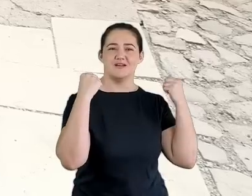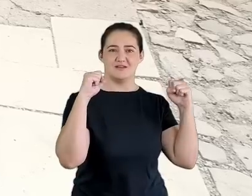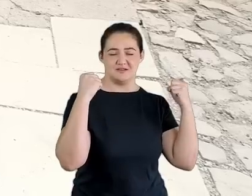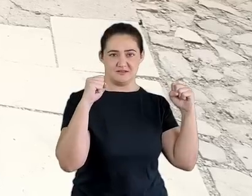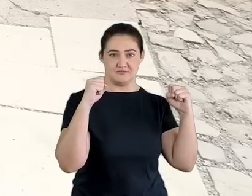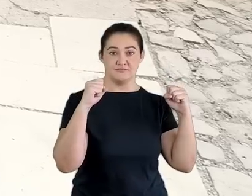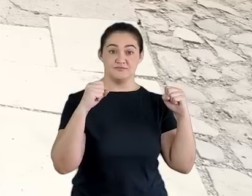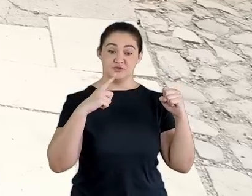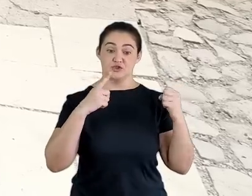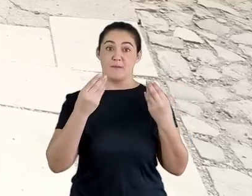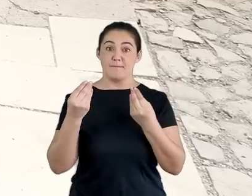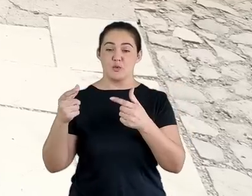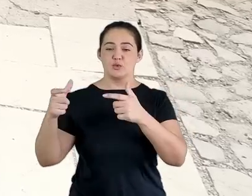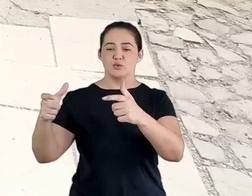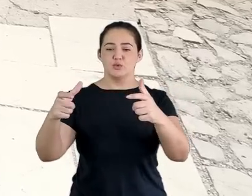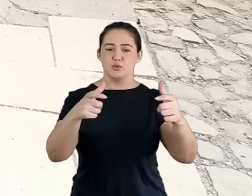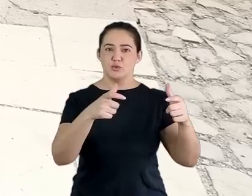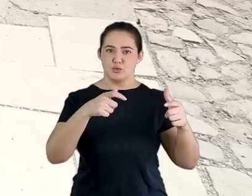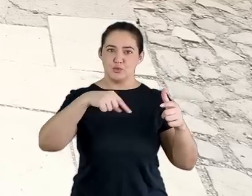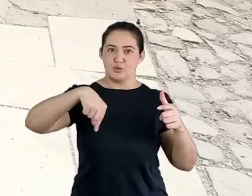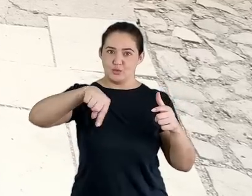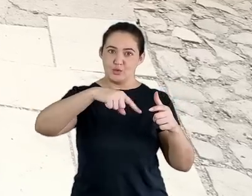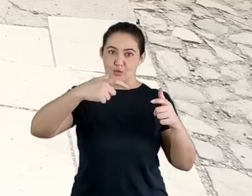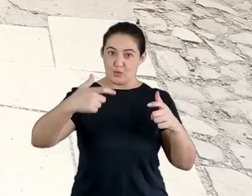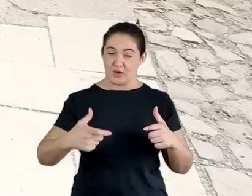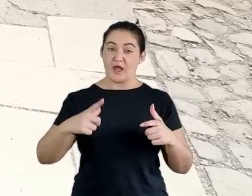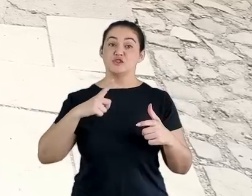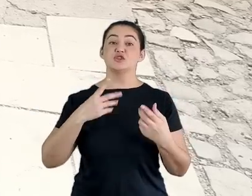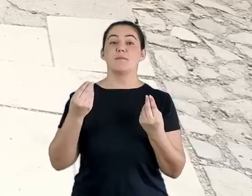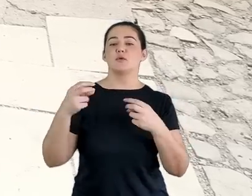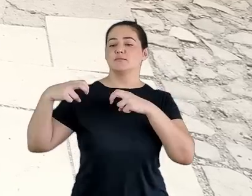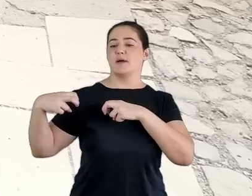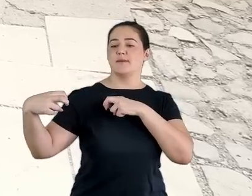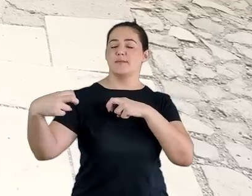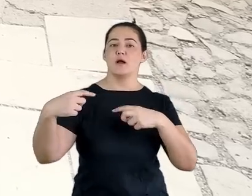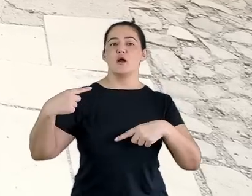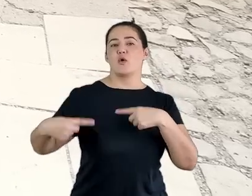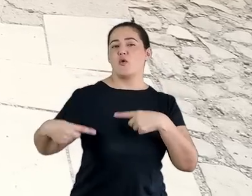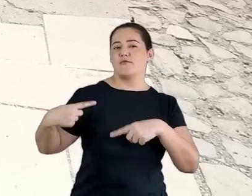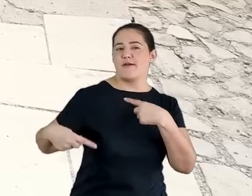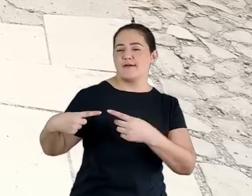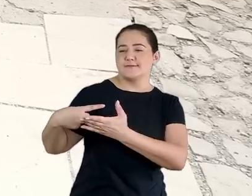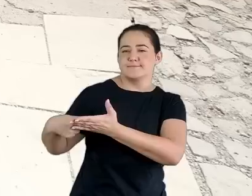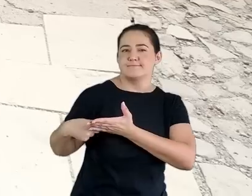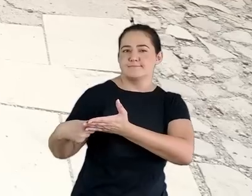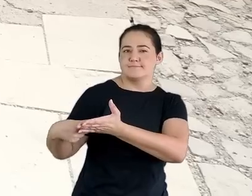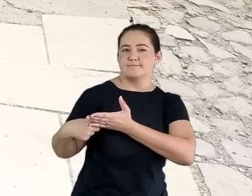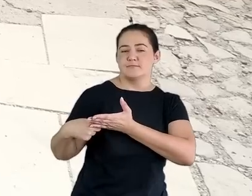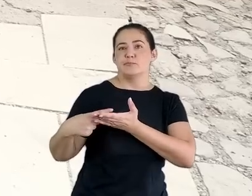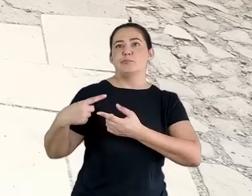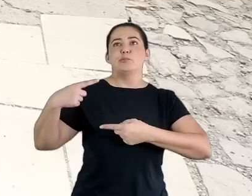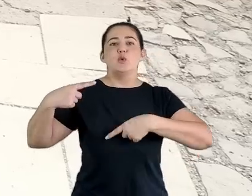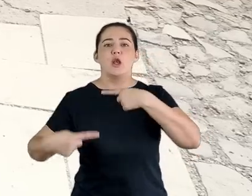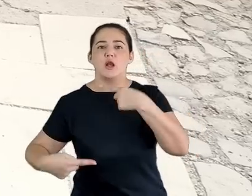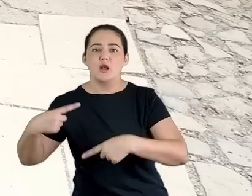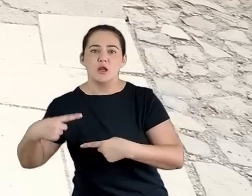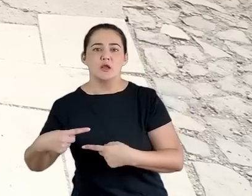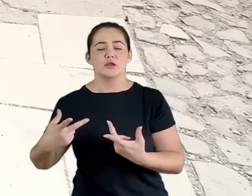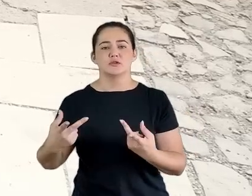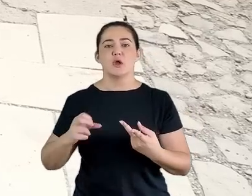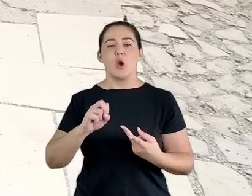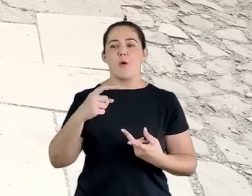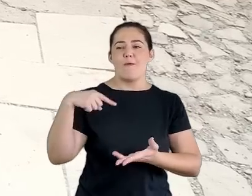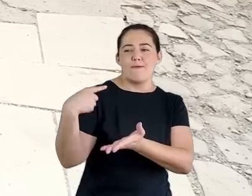termas, que muitas questões políticas eram acordadas, muitos assassinatos eram tramados. E